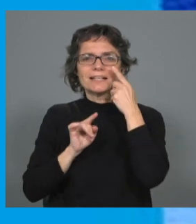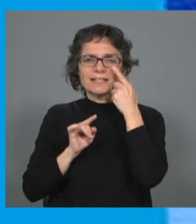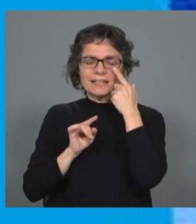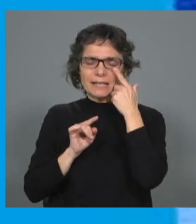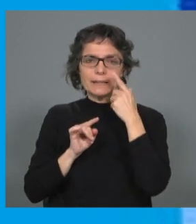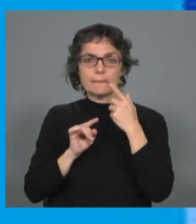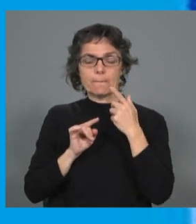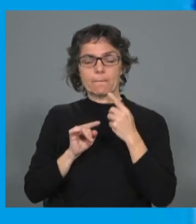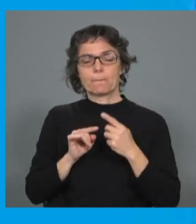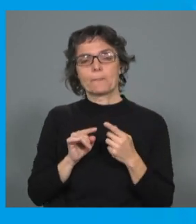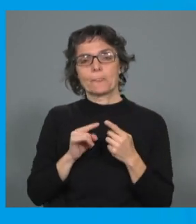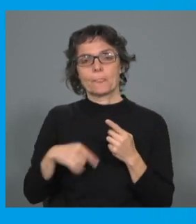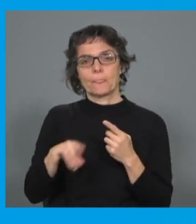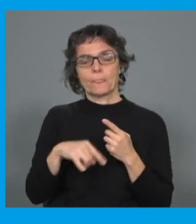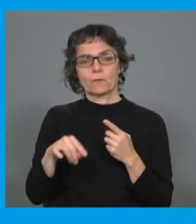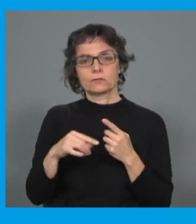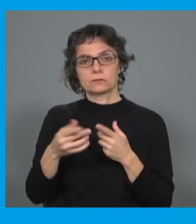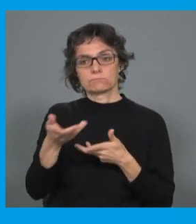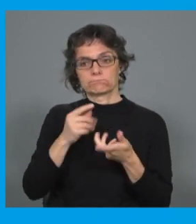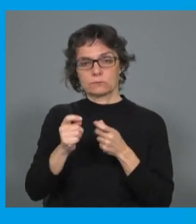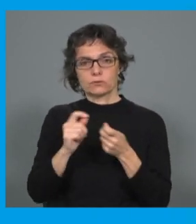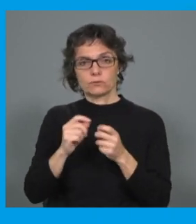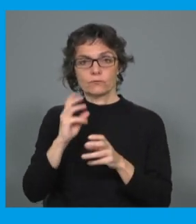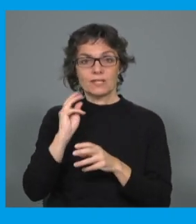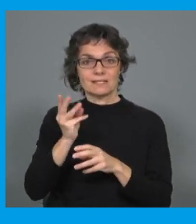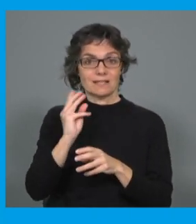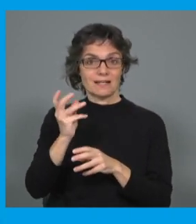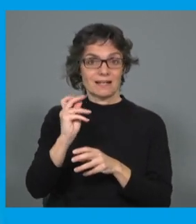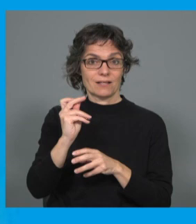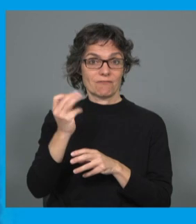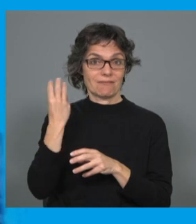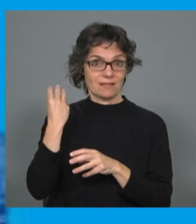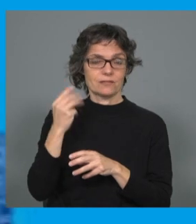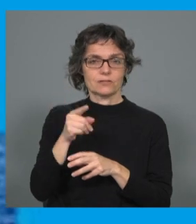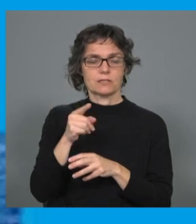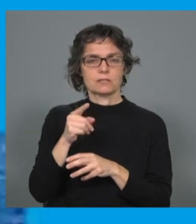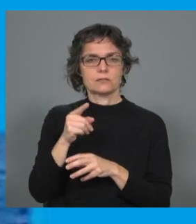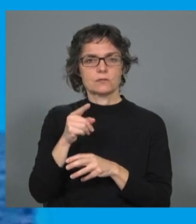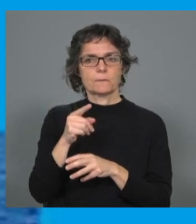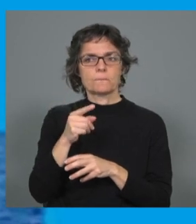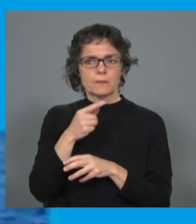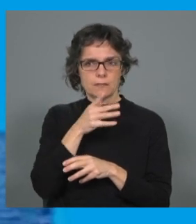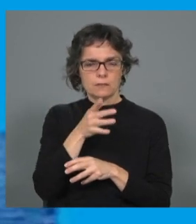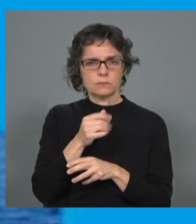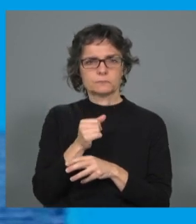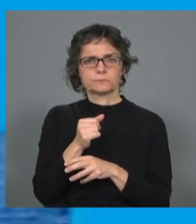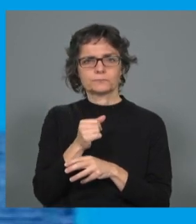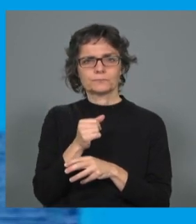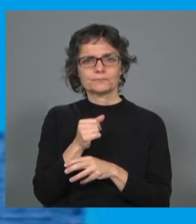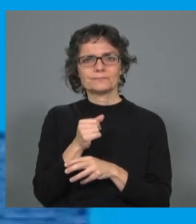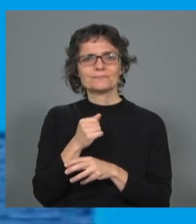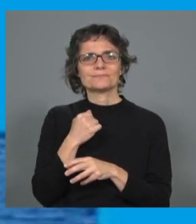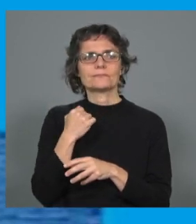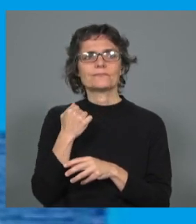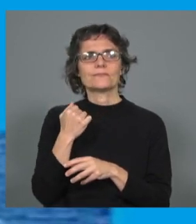tivemos aqui há 3 anos atrás, que eu disse que também cabe muito aos casais que estão nessas circunstâncias não terem medo de se aproximar da